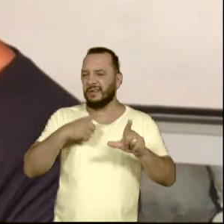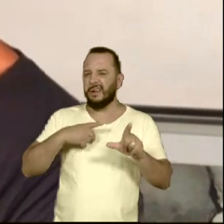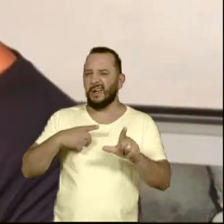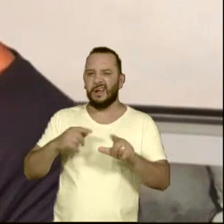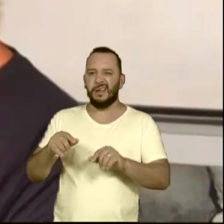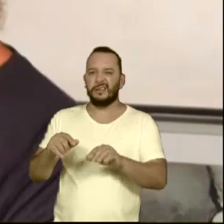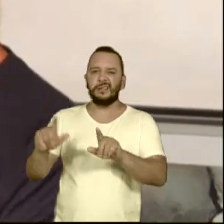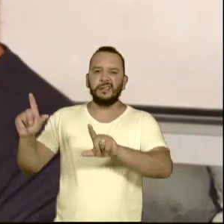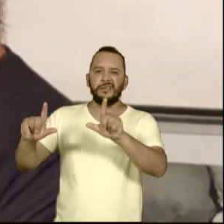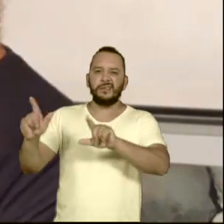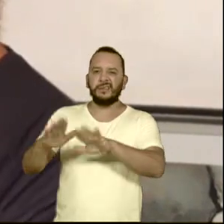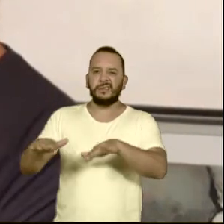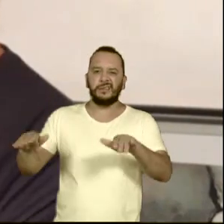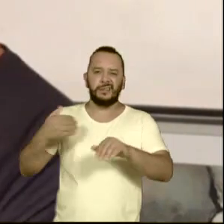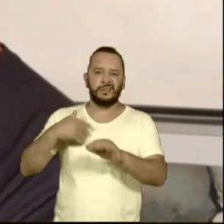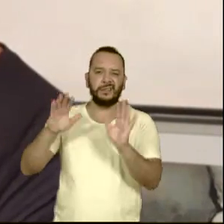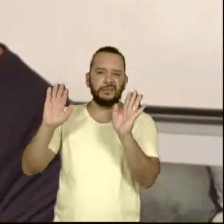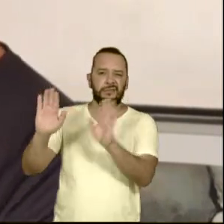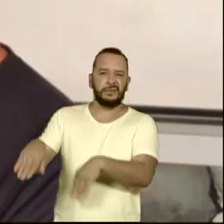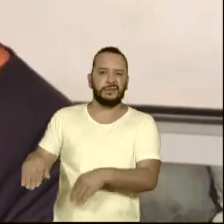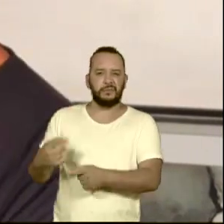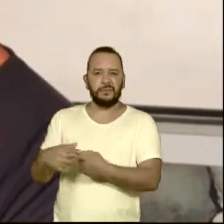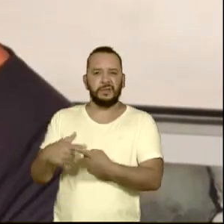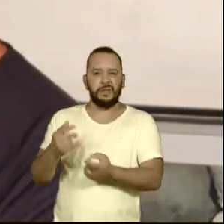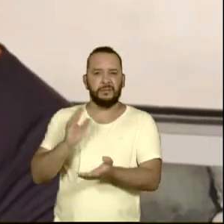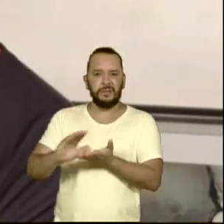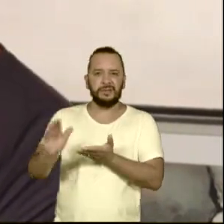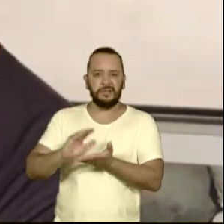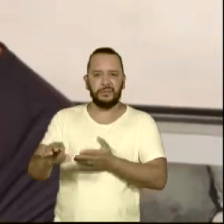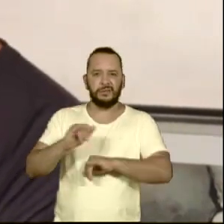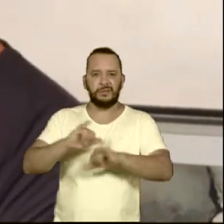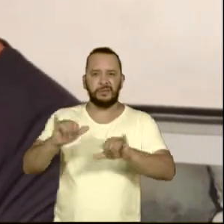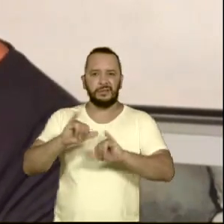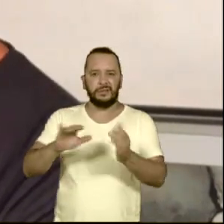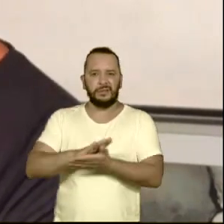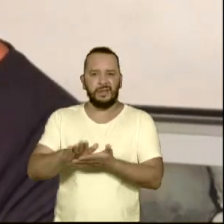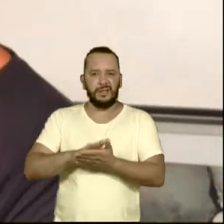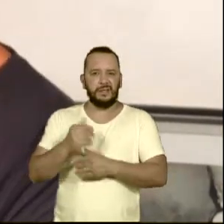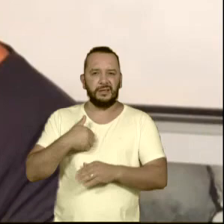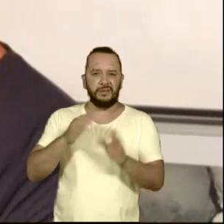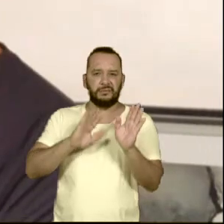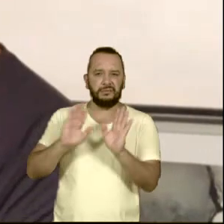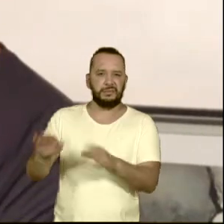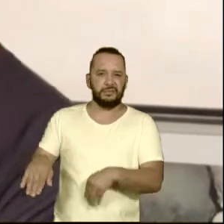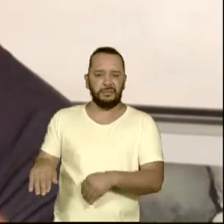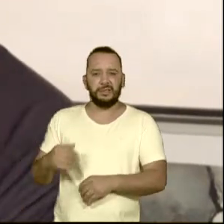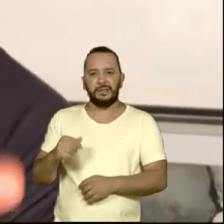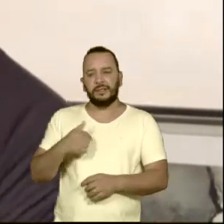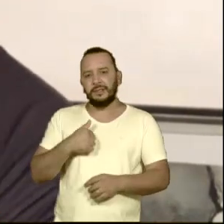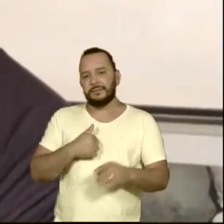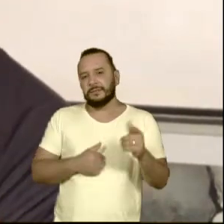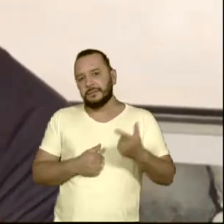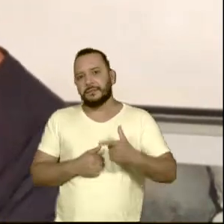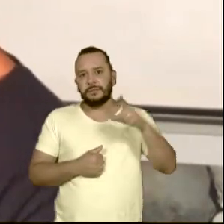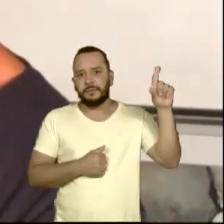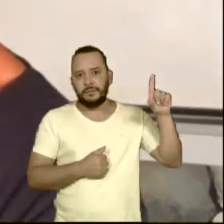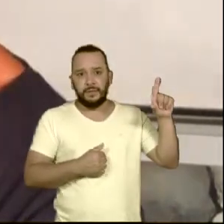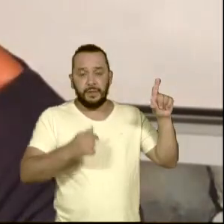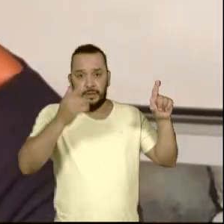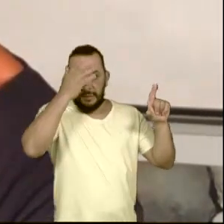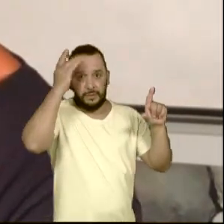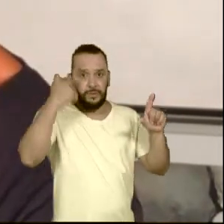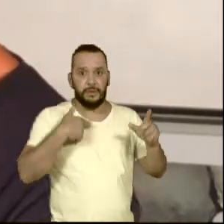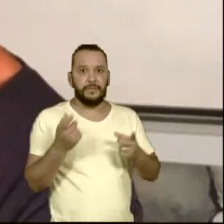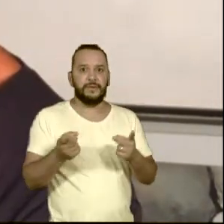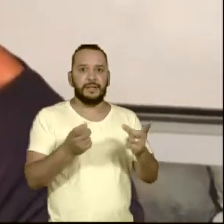um programa que eu não posso ter um patrocinador, um investidor, um merchandising? Por eu vou ter aqui se eu posso ter um outro tipo de programa que a pessoa está